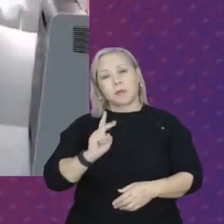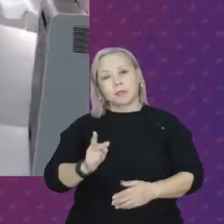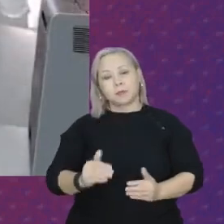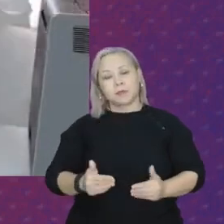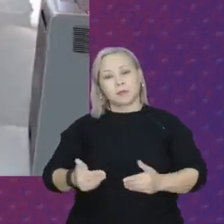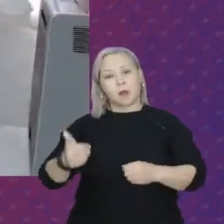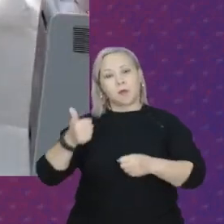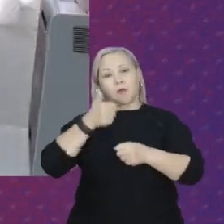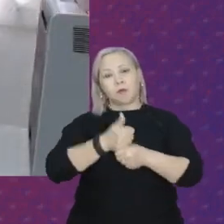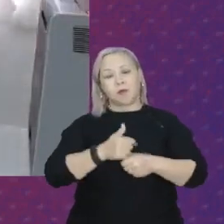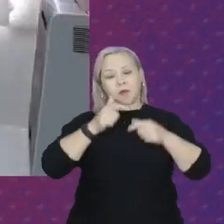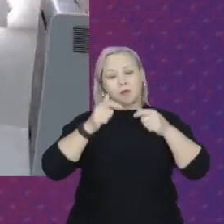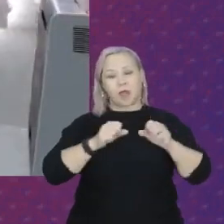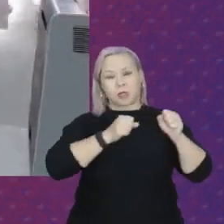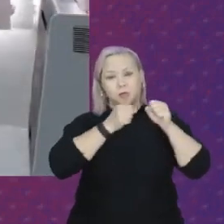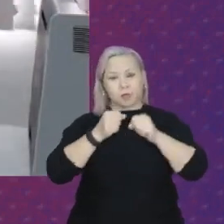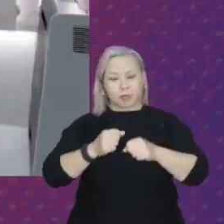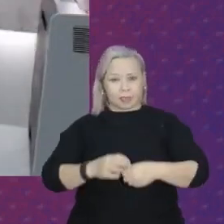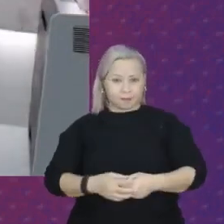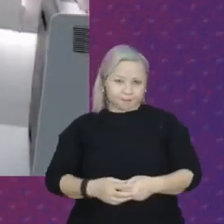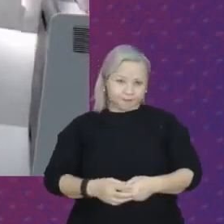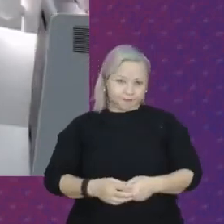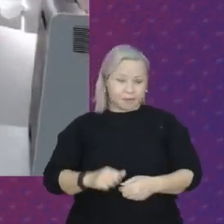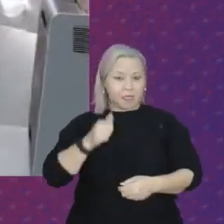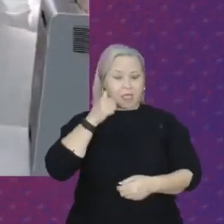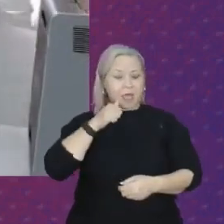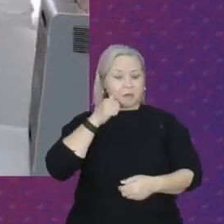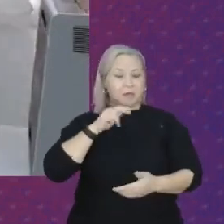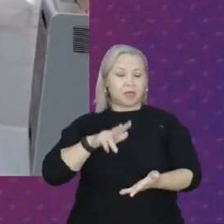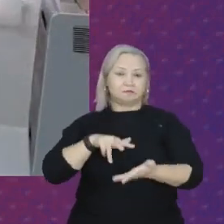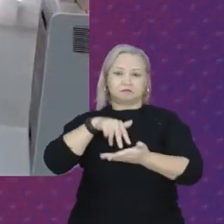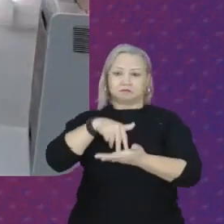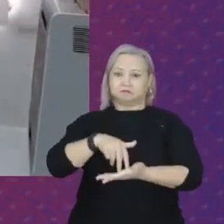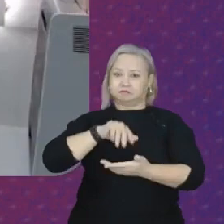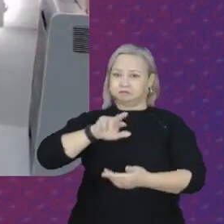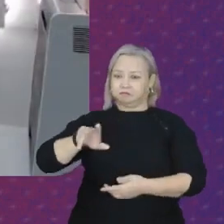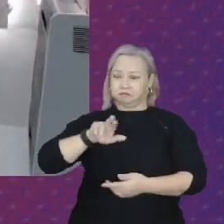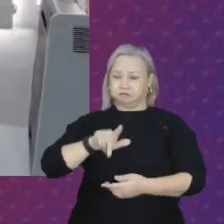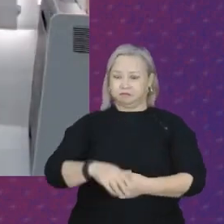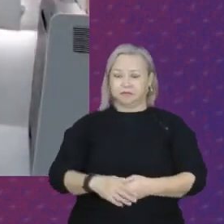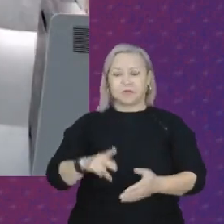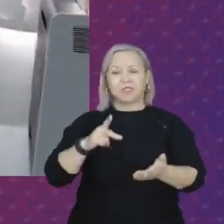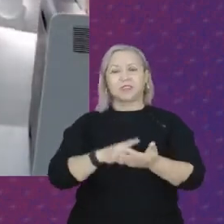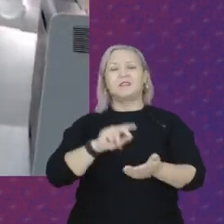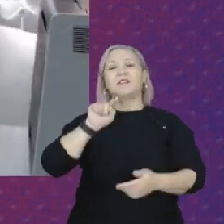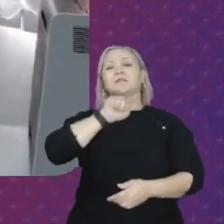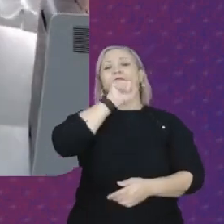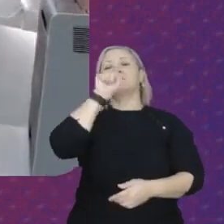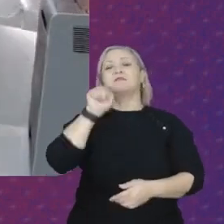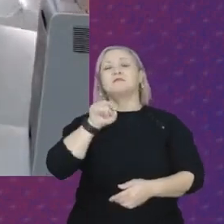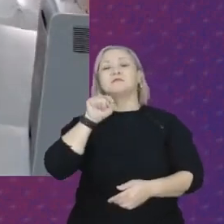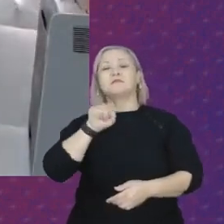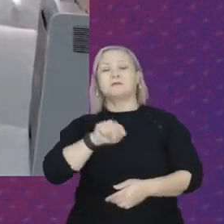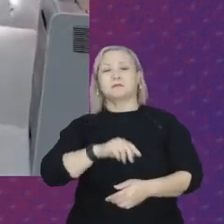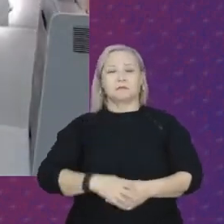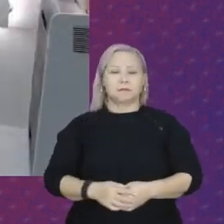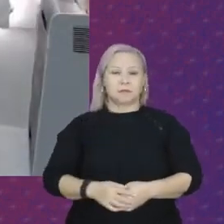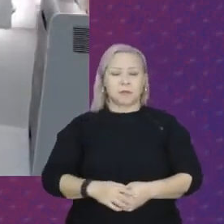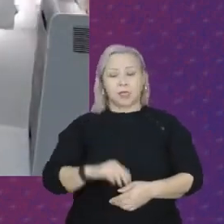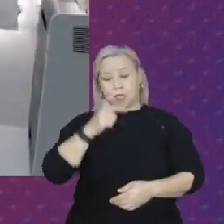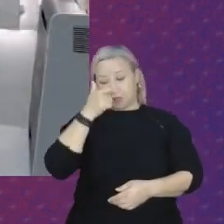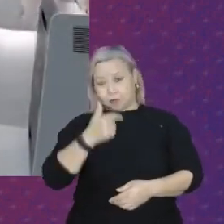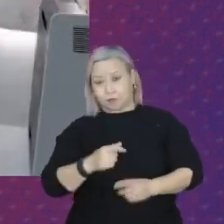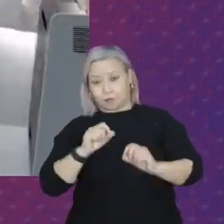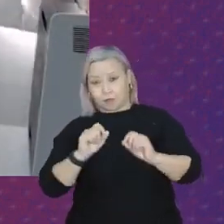ocupando o espaço de poder, ou a mulher não se coloca. Então, essa é a verdadeira interrogação. Se somos, né, nós que estamos